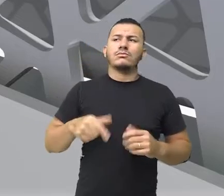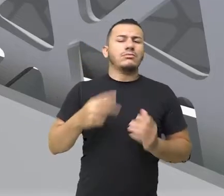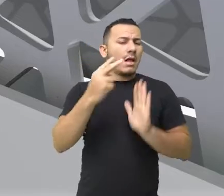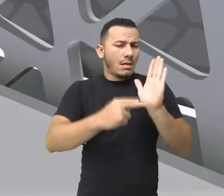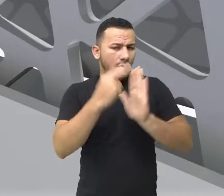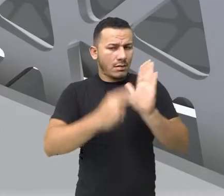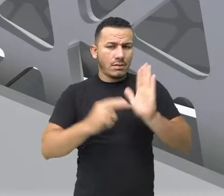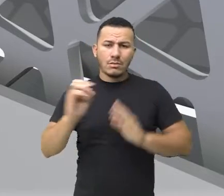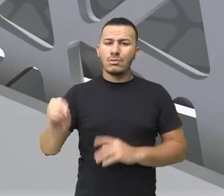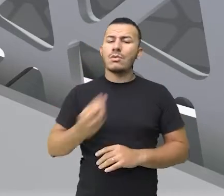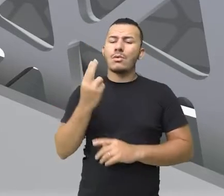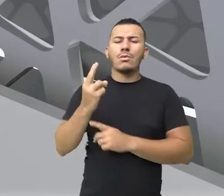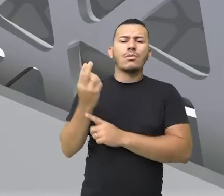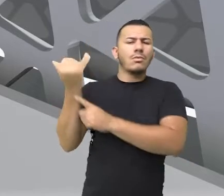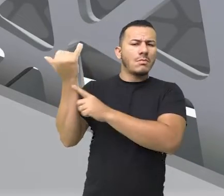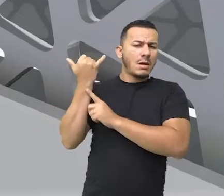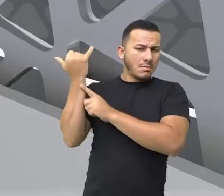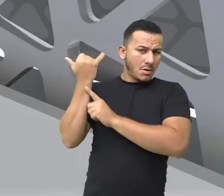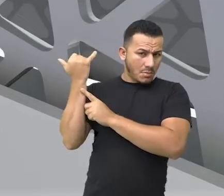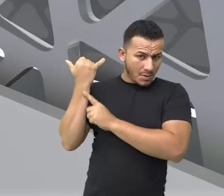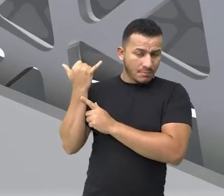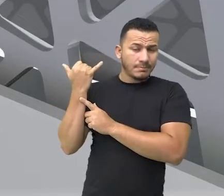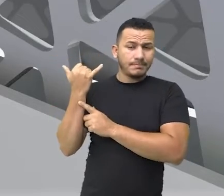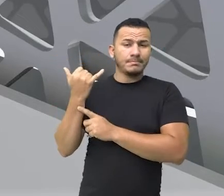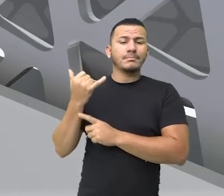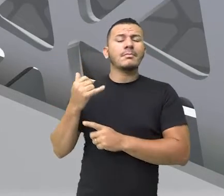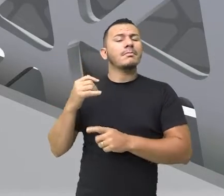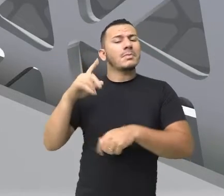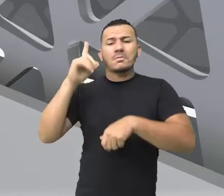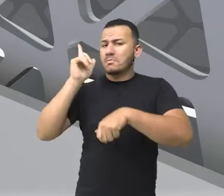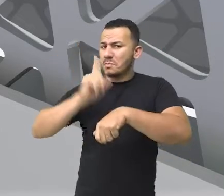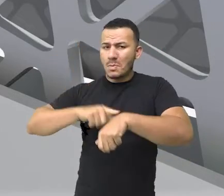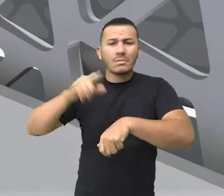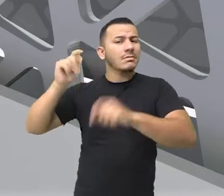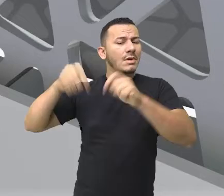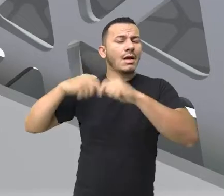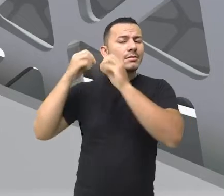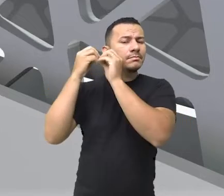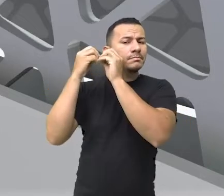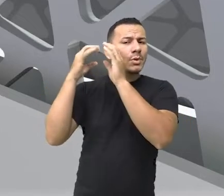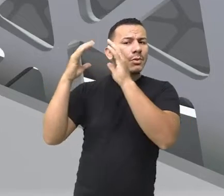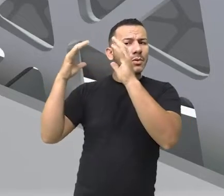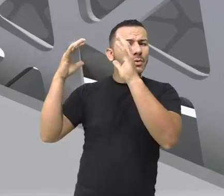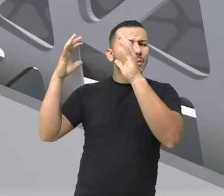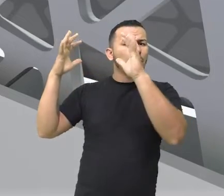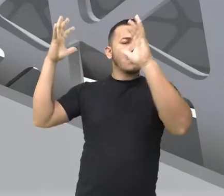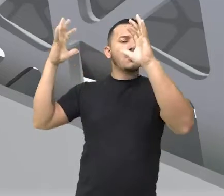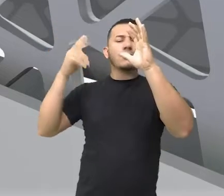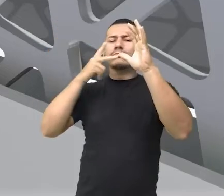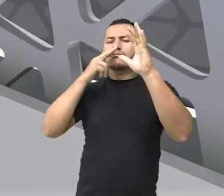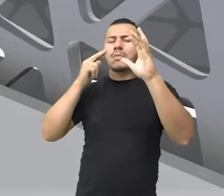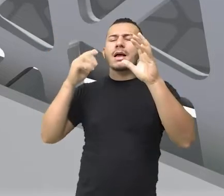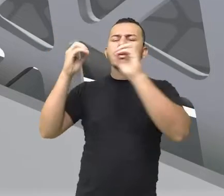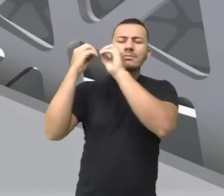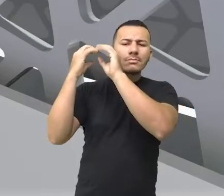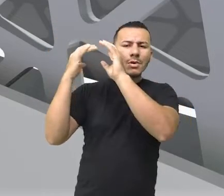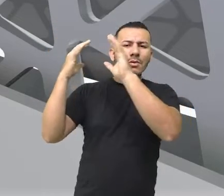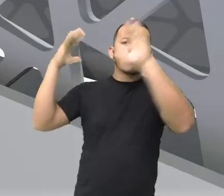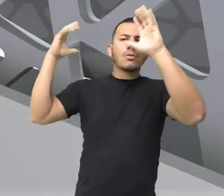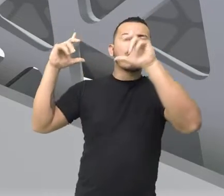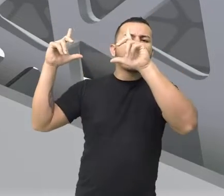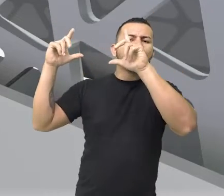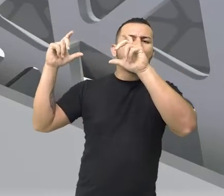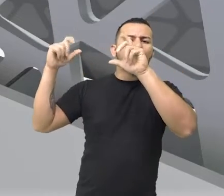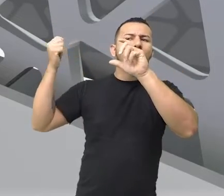ouvindo aquela descrição oral, vai formando na sua mente, ele vai visualizando